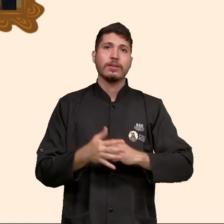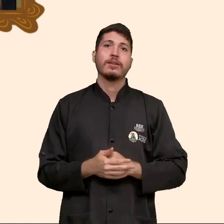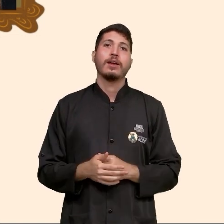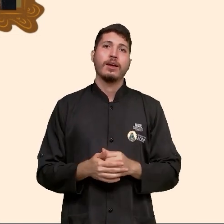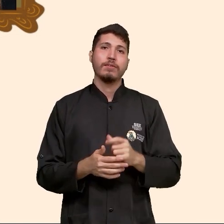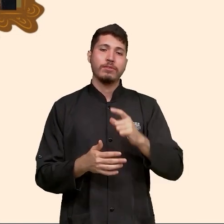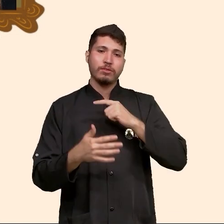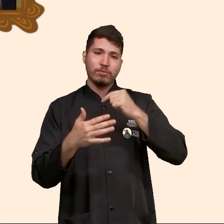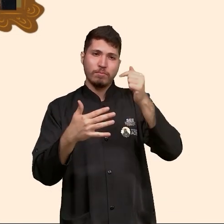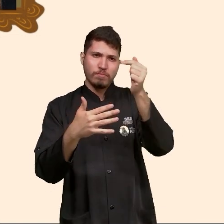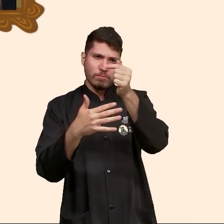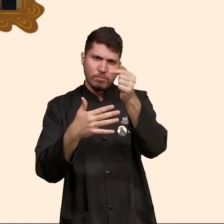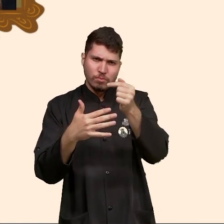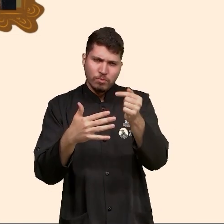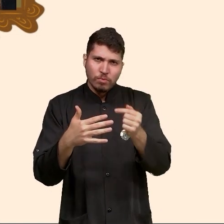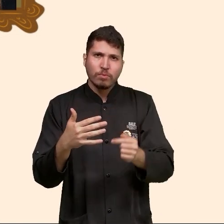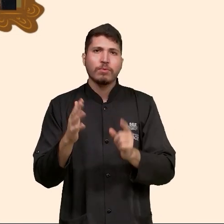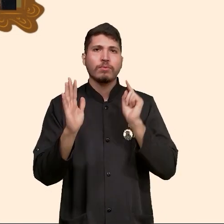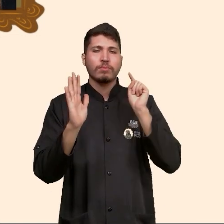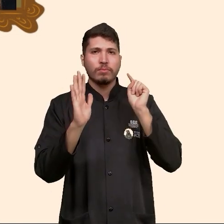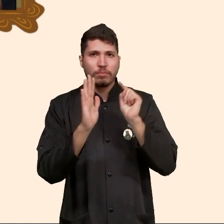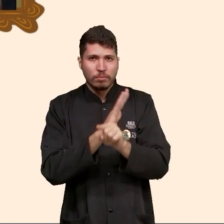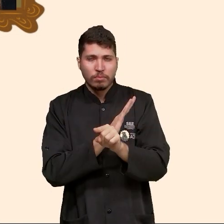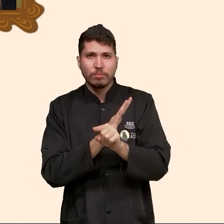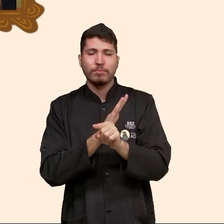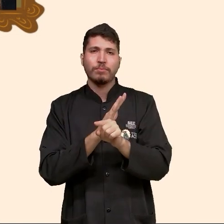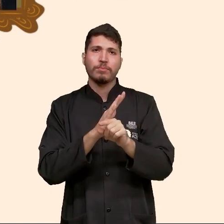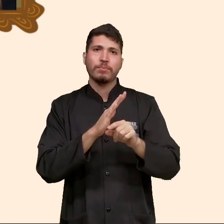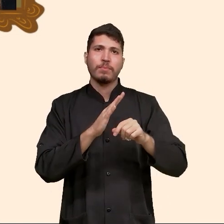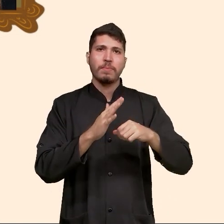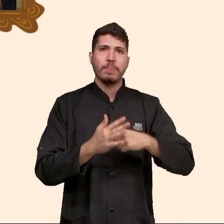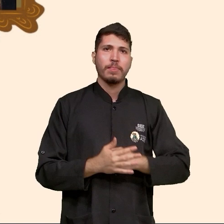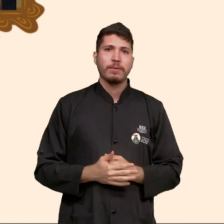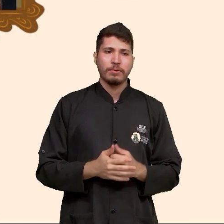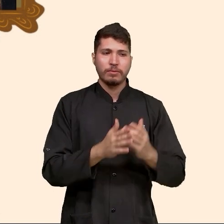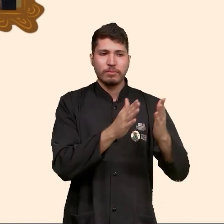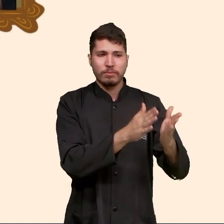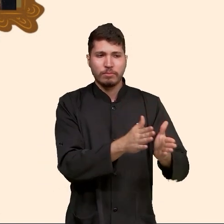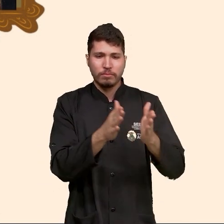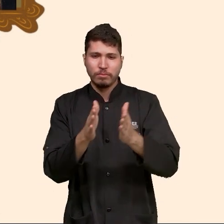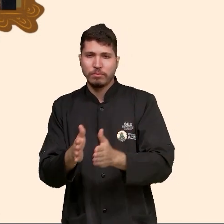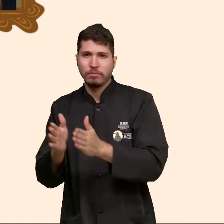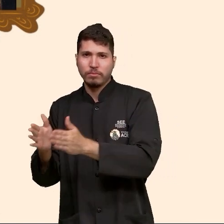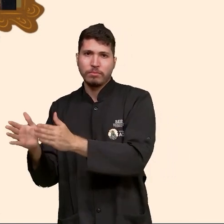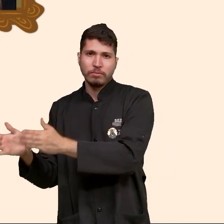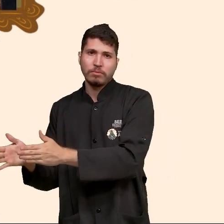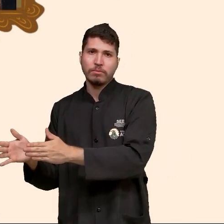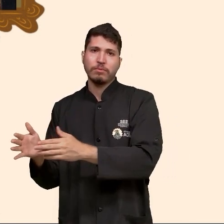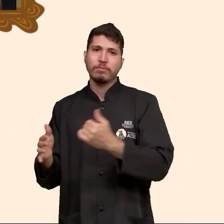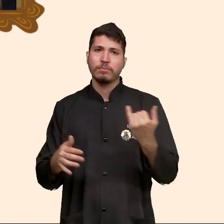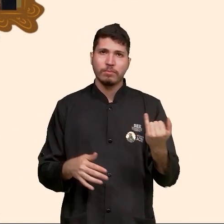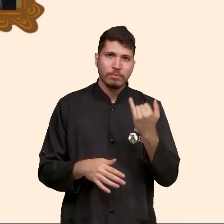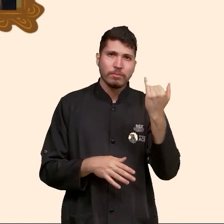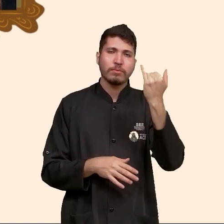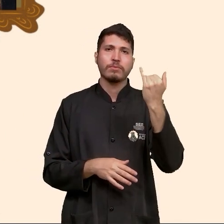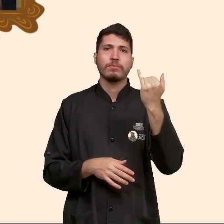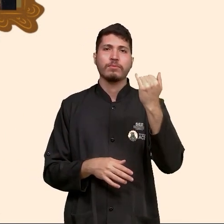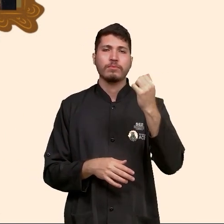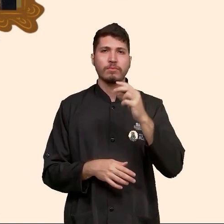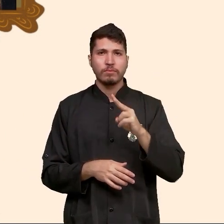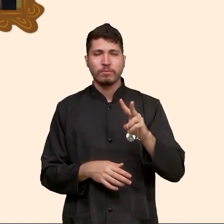perguntas referentes a esses períodos, então é importante que você se atente a isso, tá